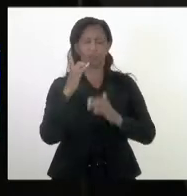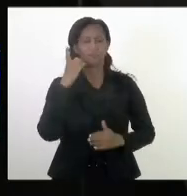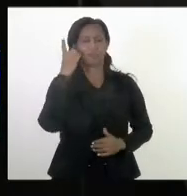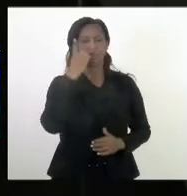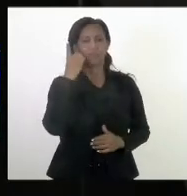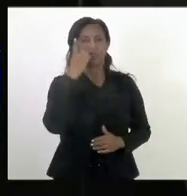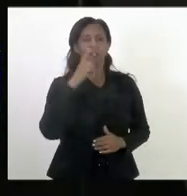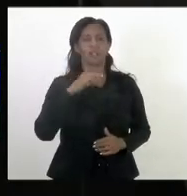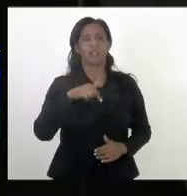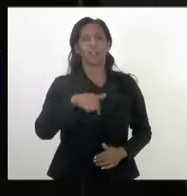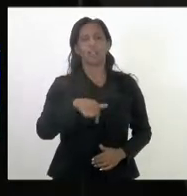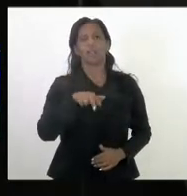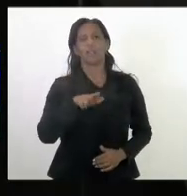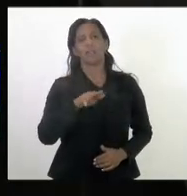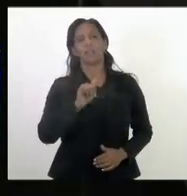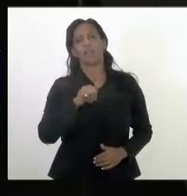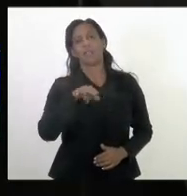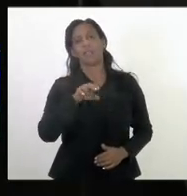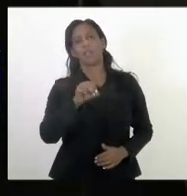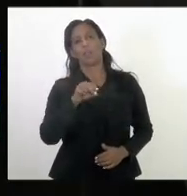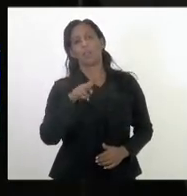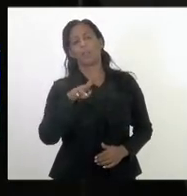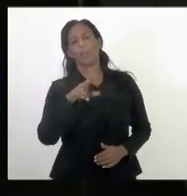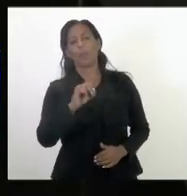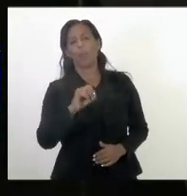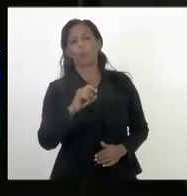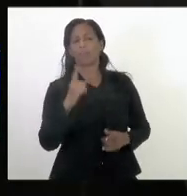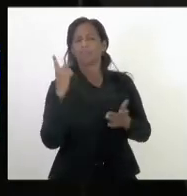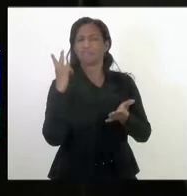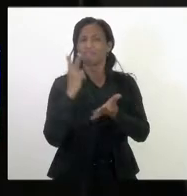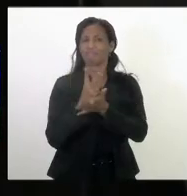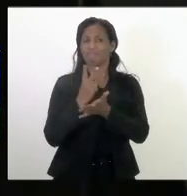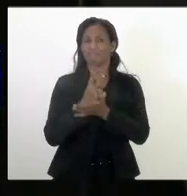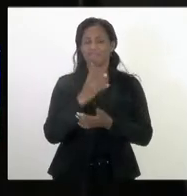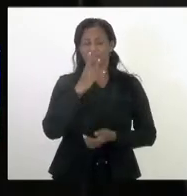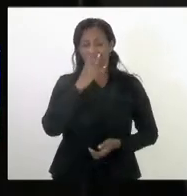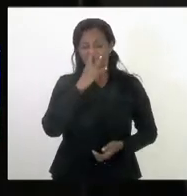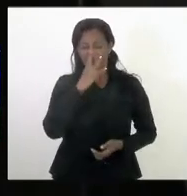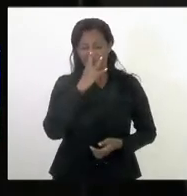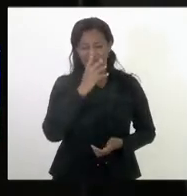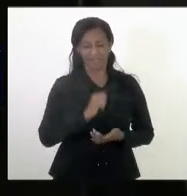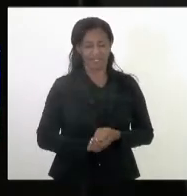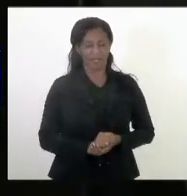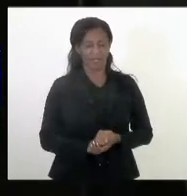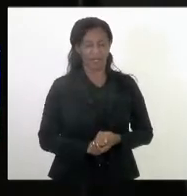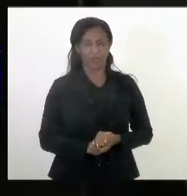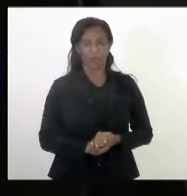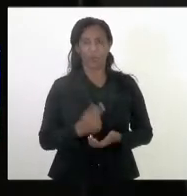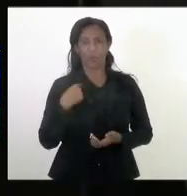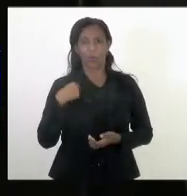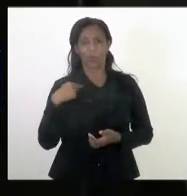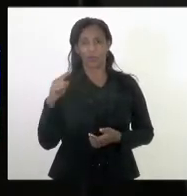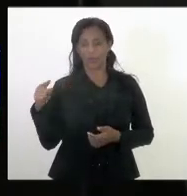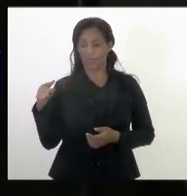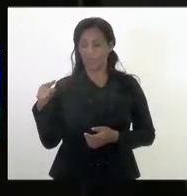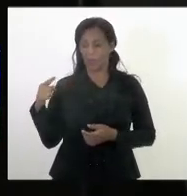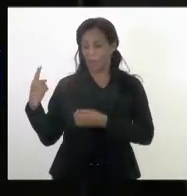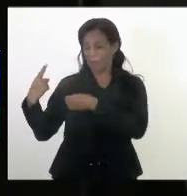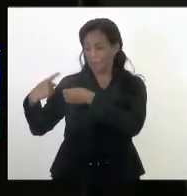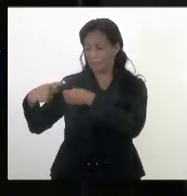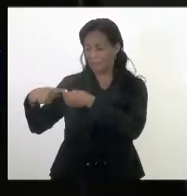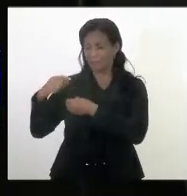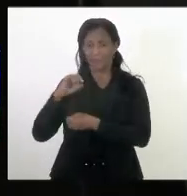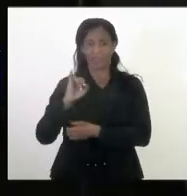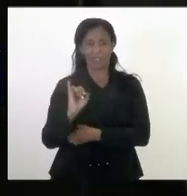Alexandre Knoploch, porque sempre me surpreendo quando me desloco do bairro da Tijuca para